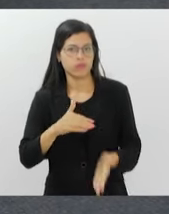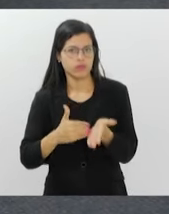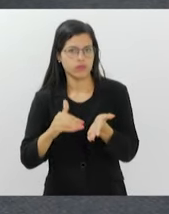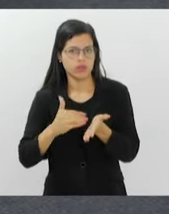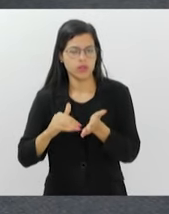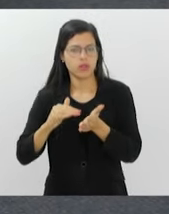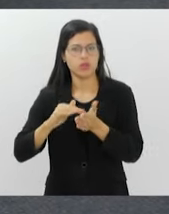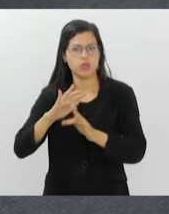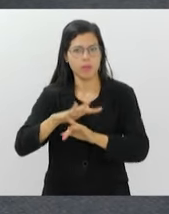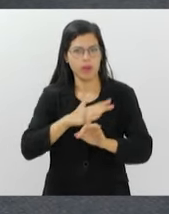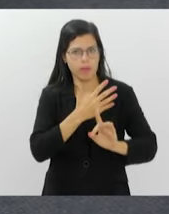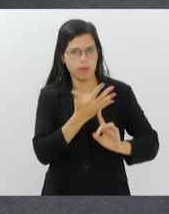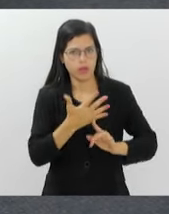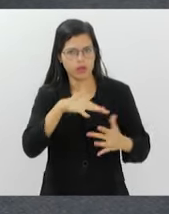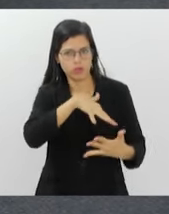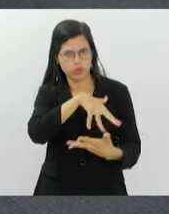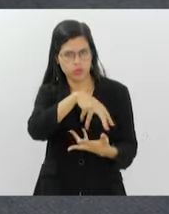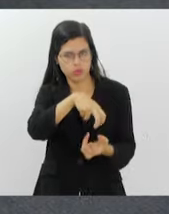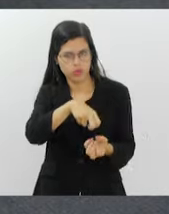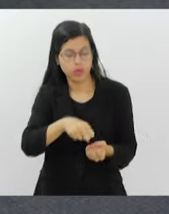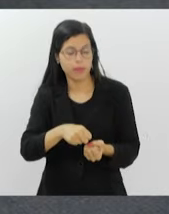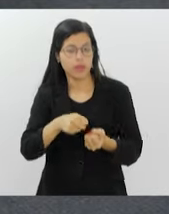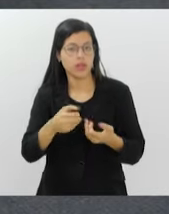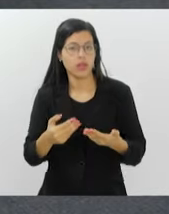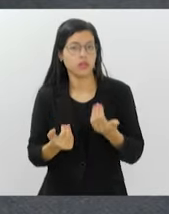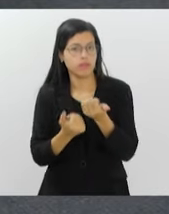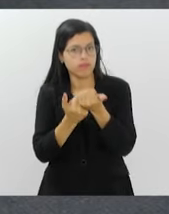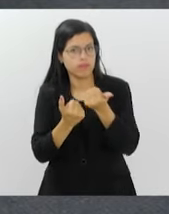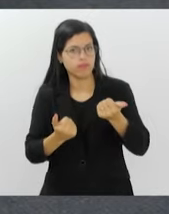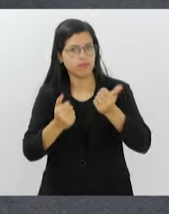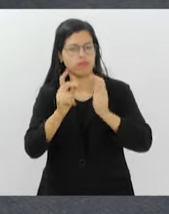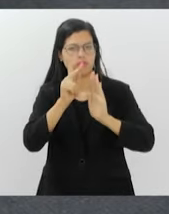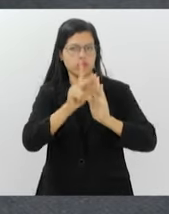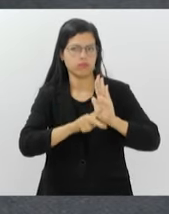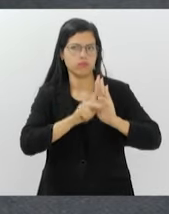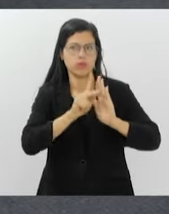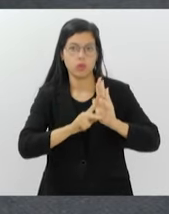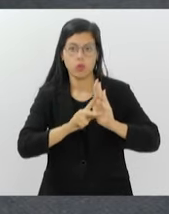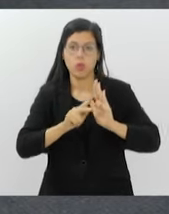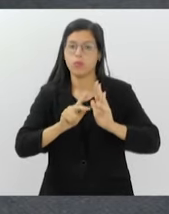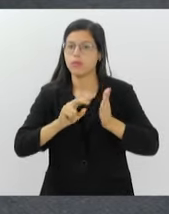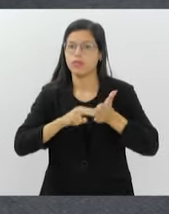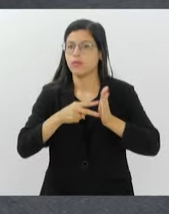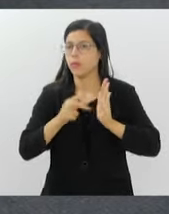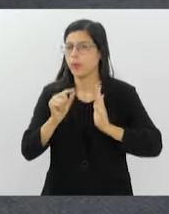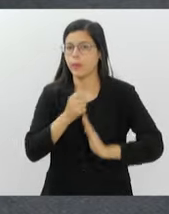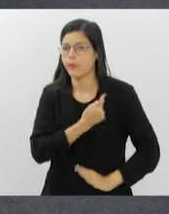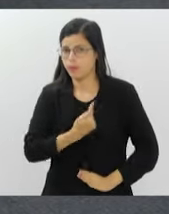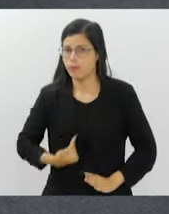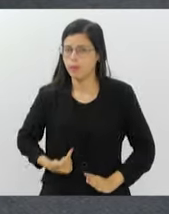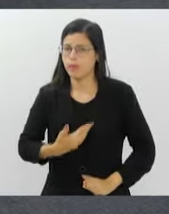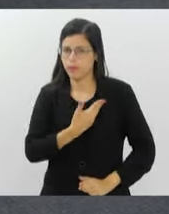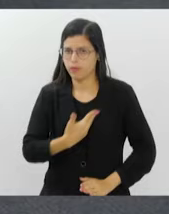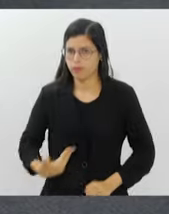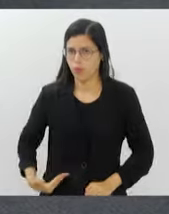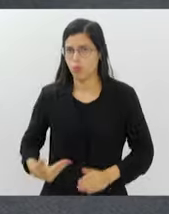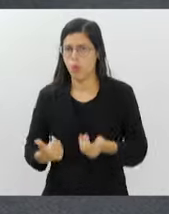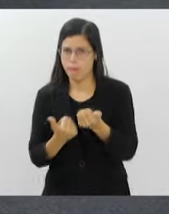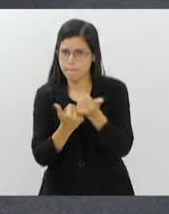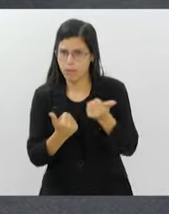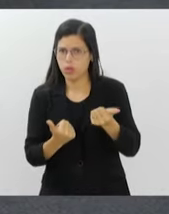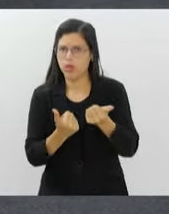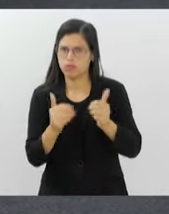sustentabilidade aias apoiando o projeto ou seja o governo Tá apoiando esse projeto na verdade o que que eu fiz